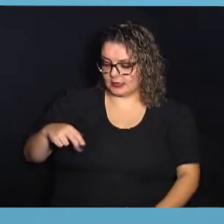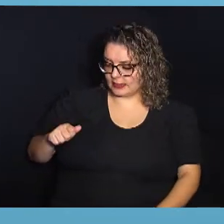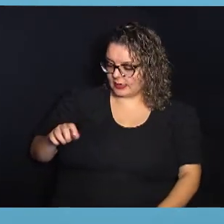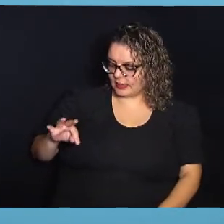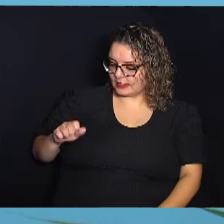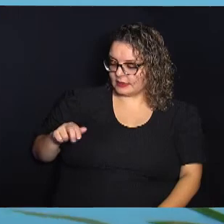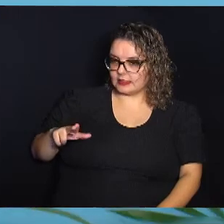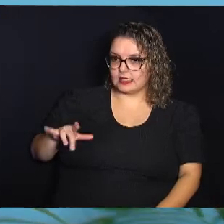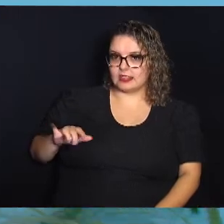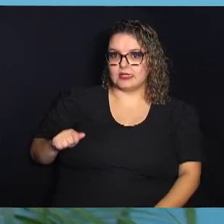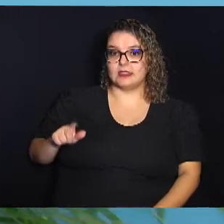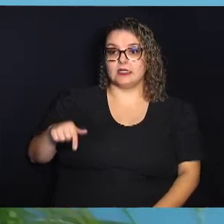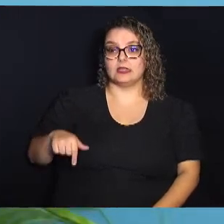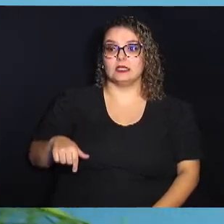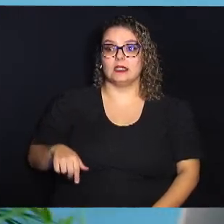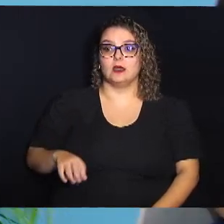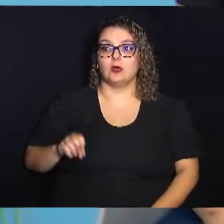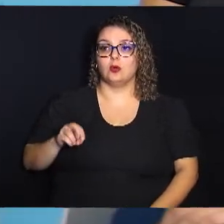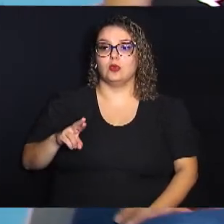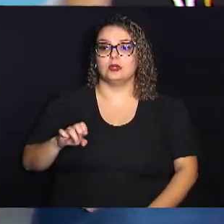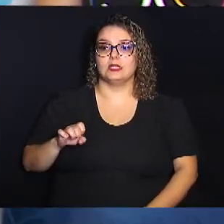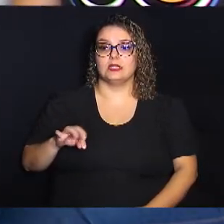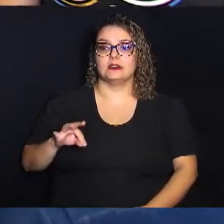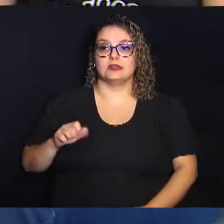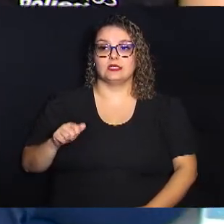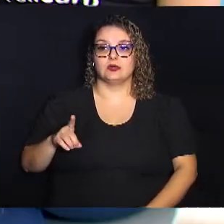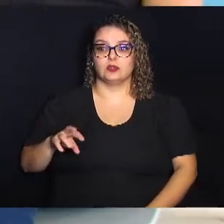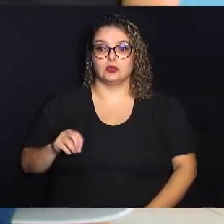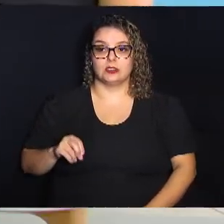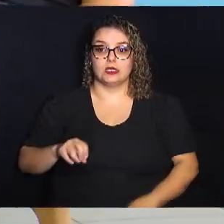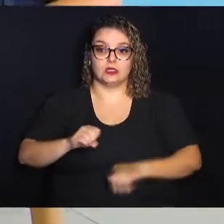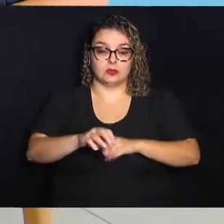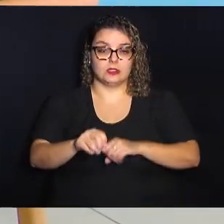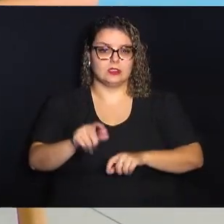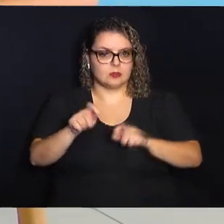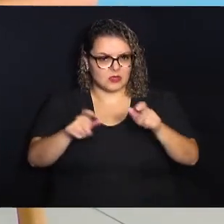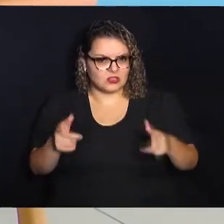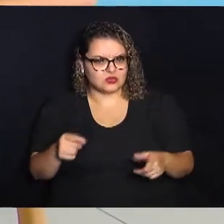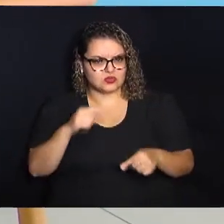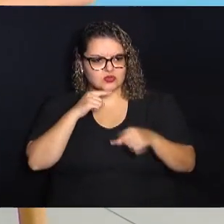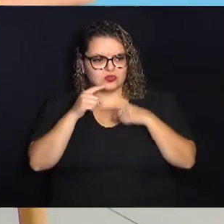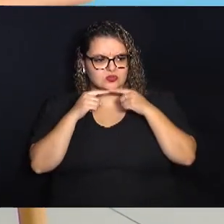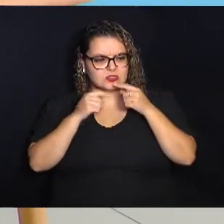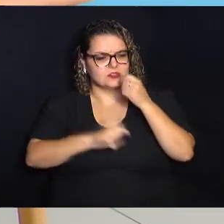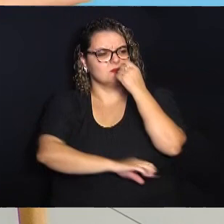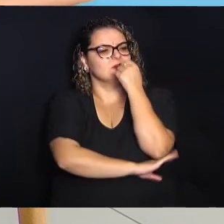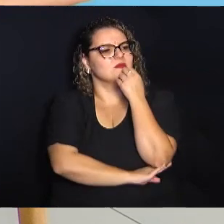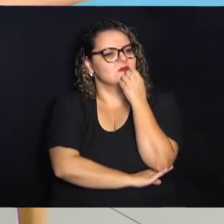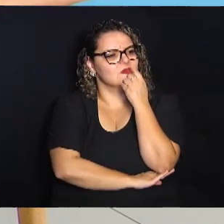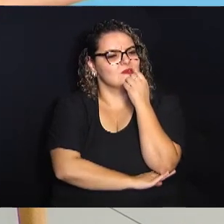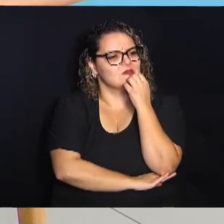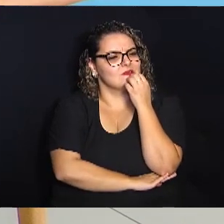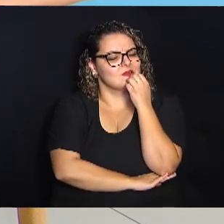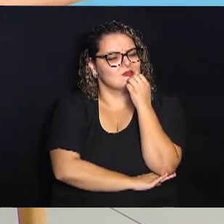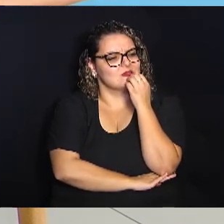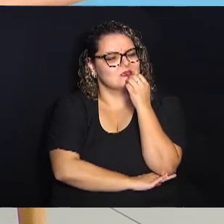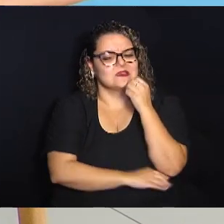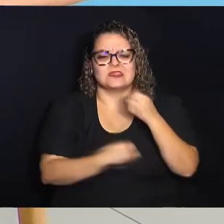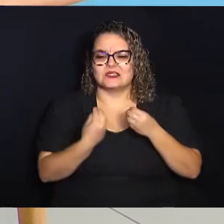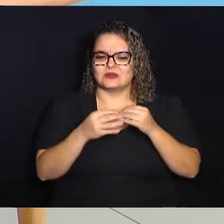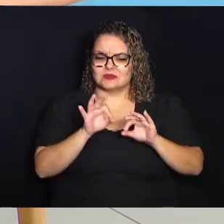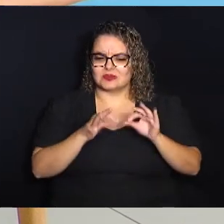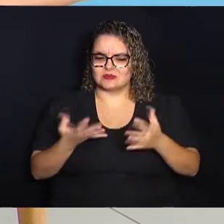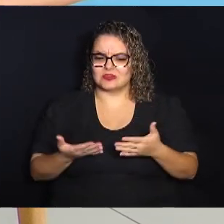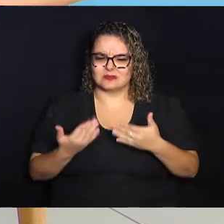que é orientadora educacional, porque muita gente, né, tem dúvidas como se preparar para as provas. Não é prova